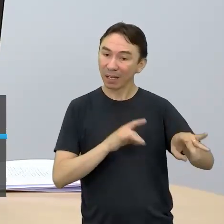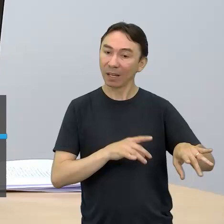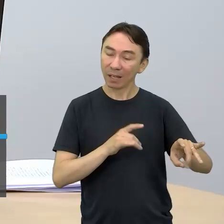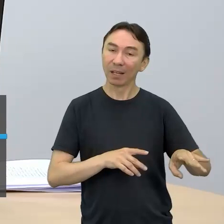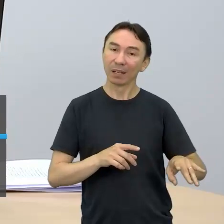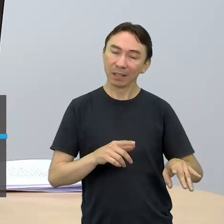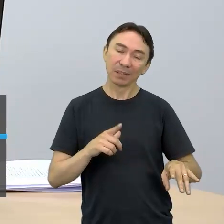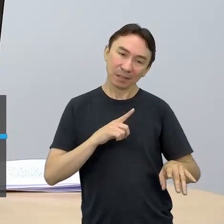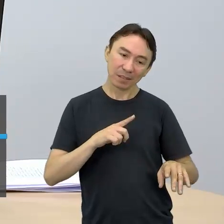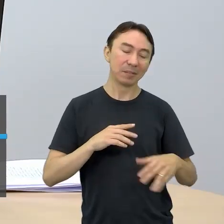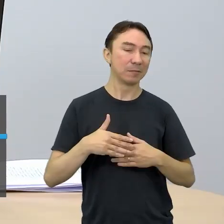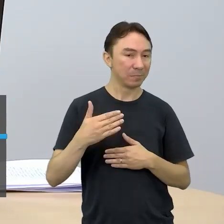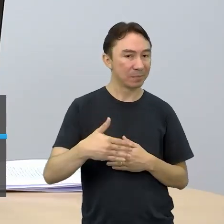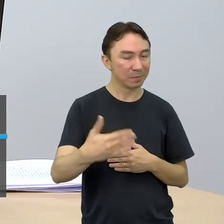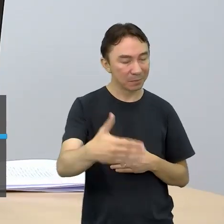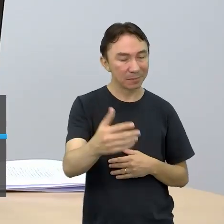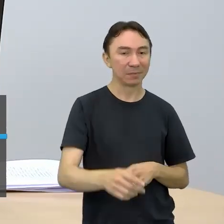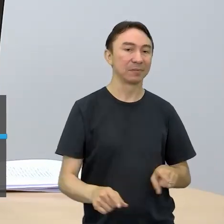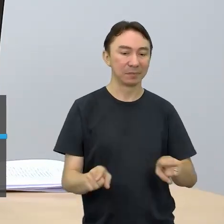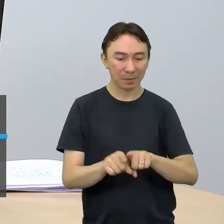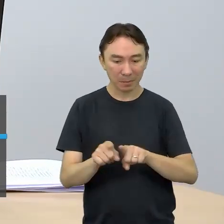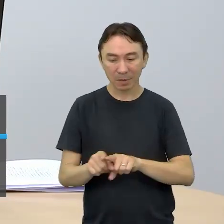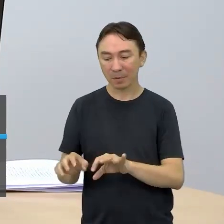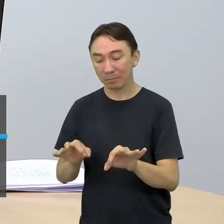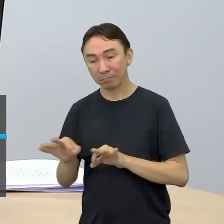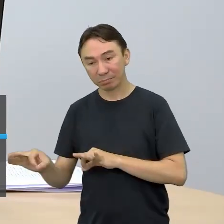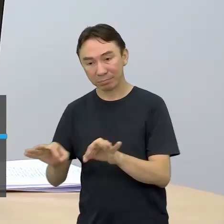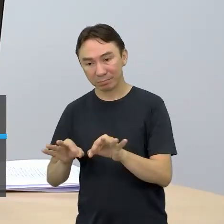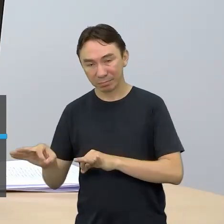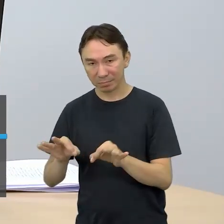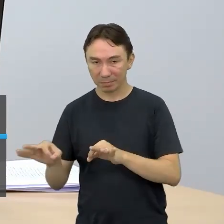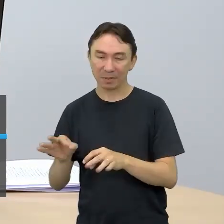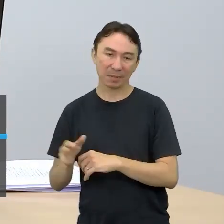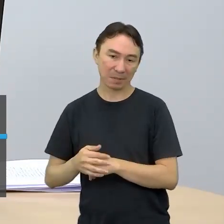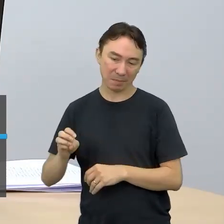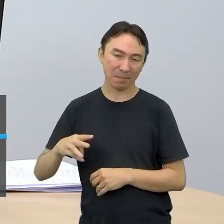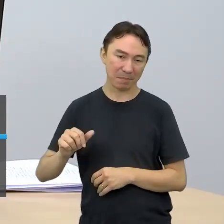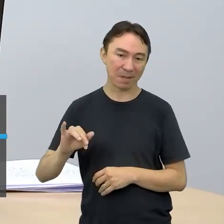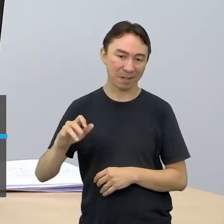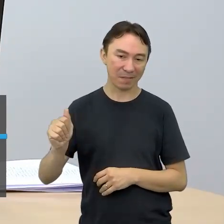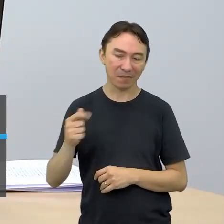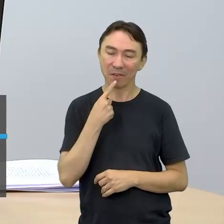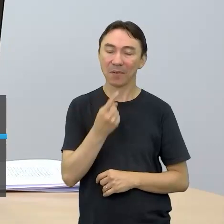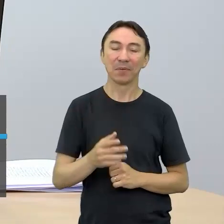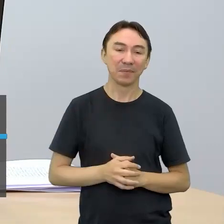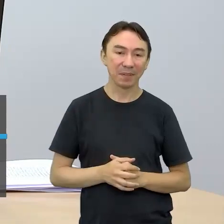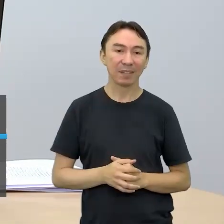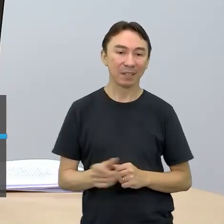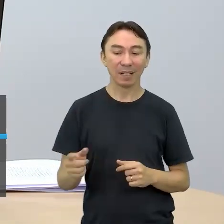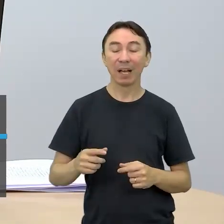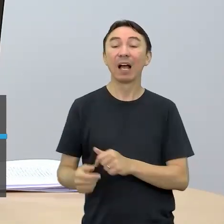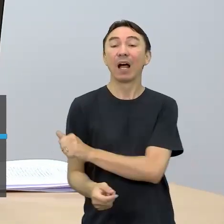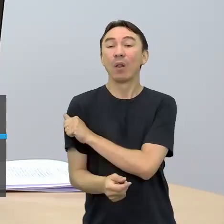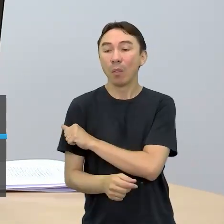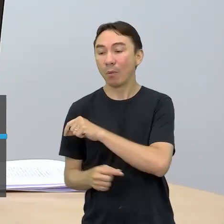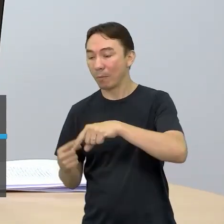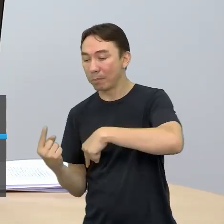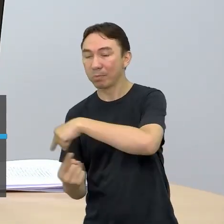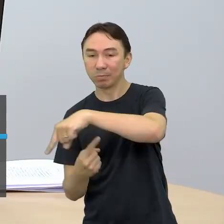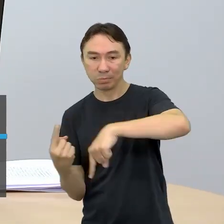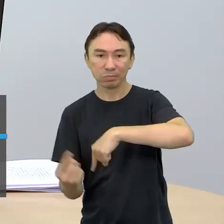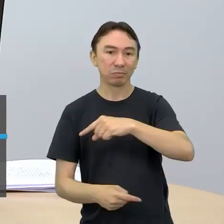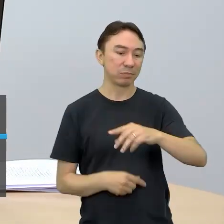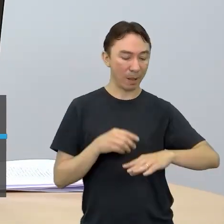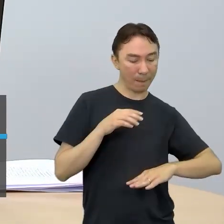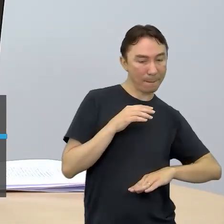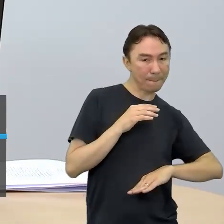trabalhado, também planejamento, a professora Maria Nilceia, interação entre os alunos, mão na massa, reflexão